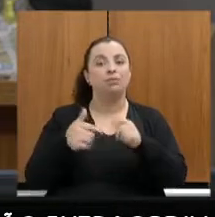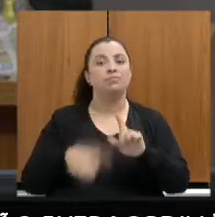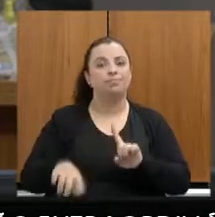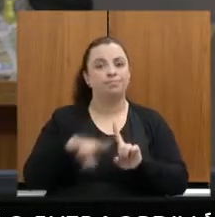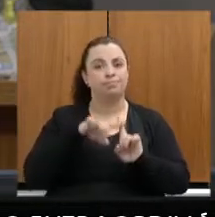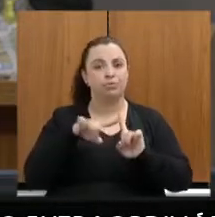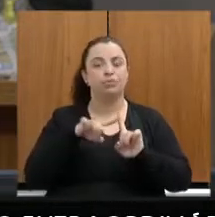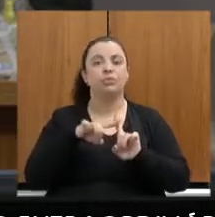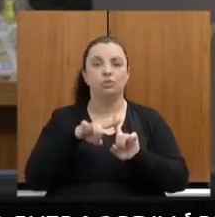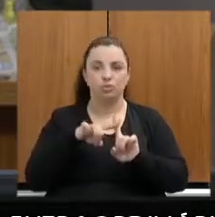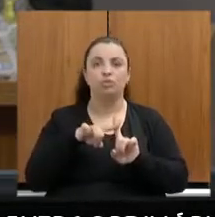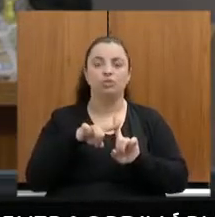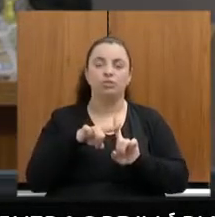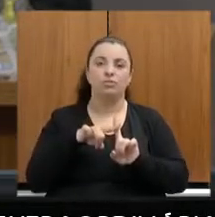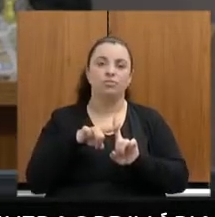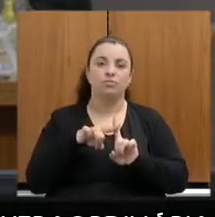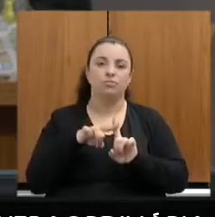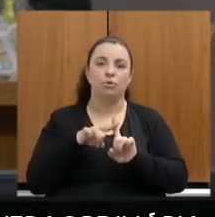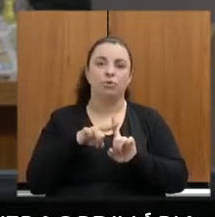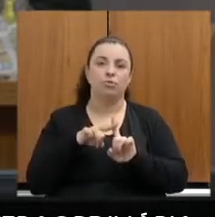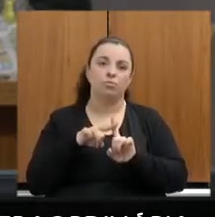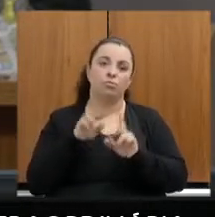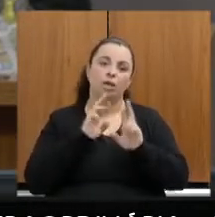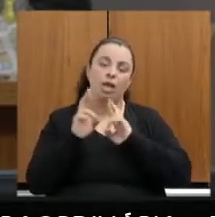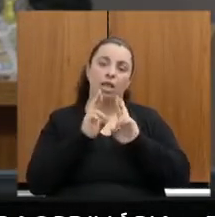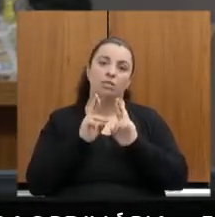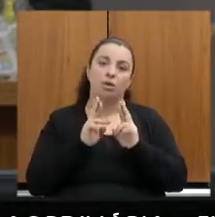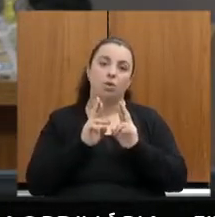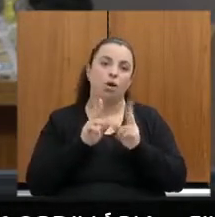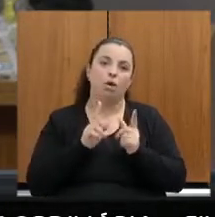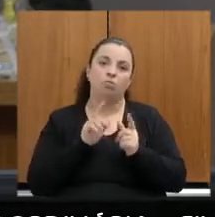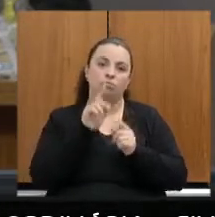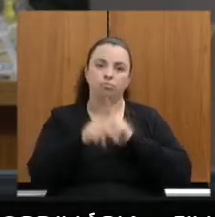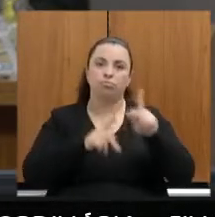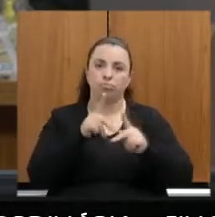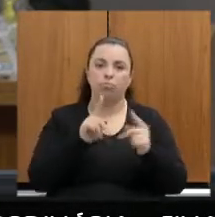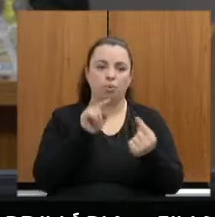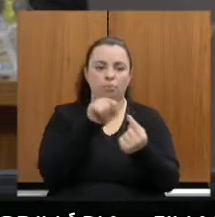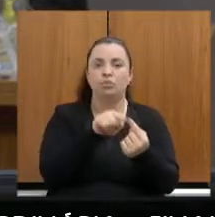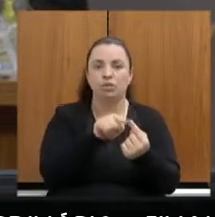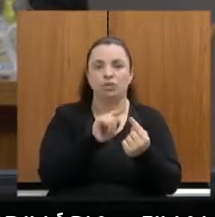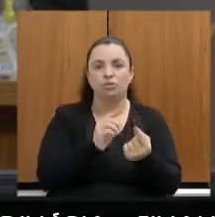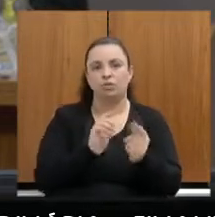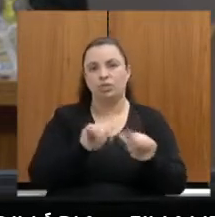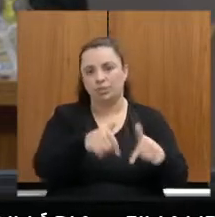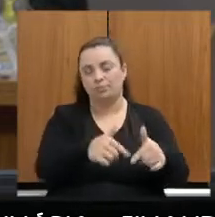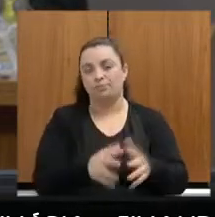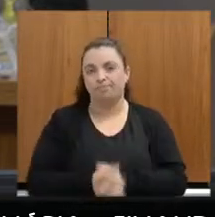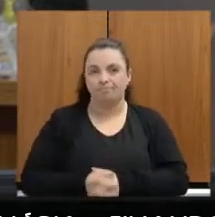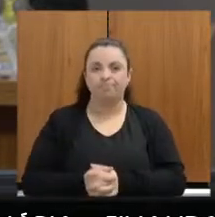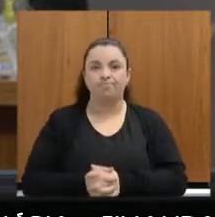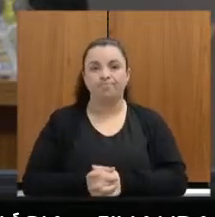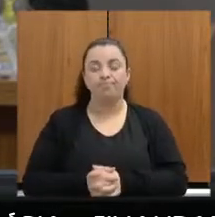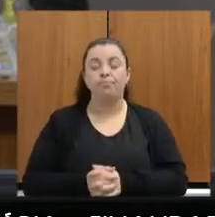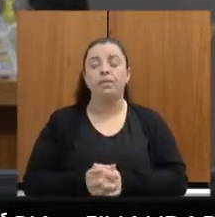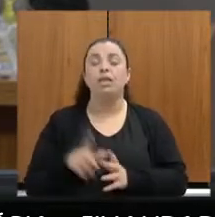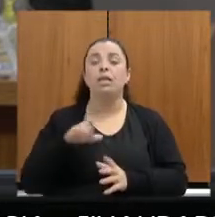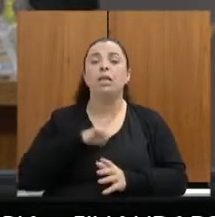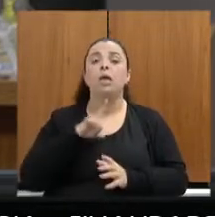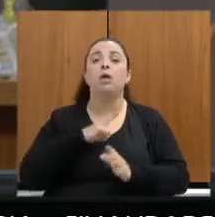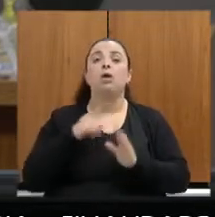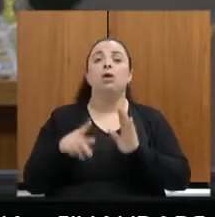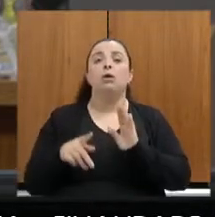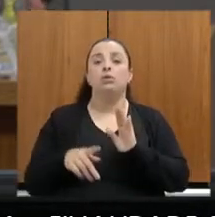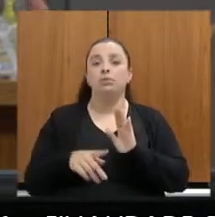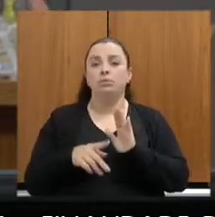a sua ao seu objeto pode passar e sobre o projeto de lei requerimentos estão requerimentos